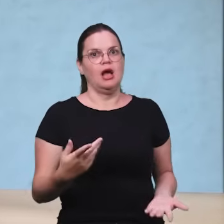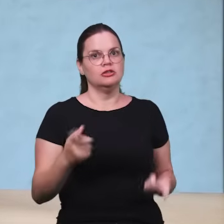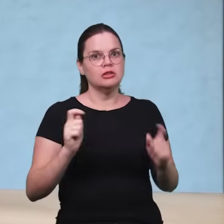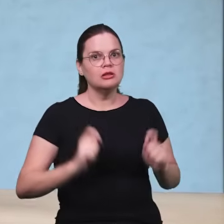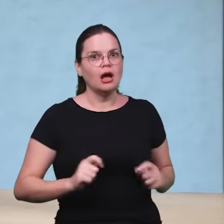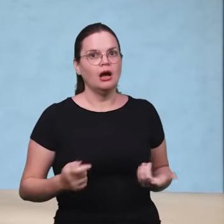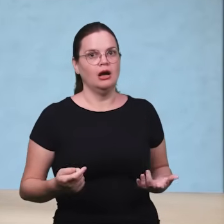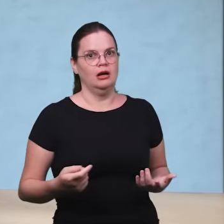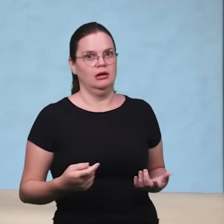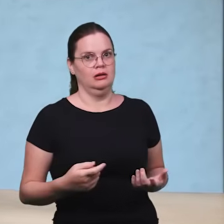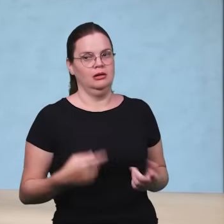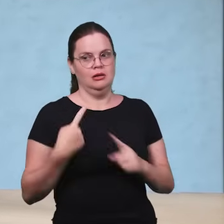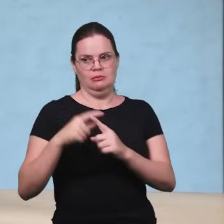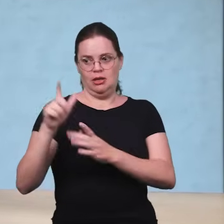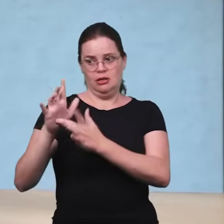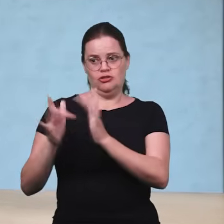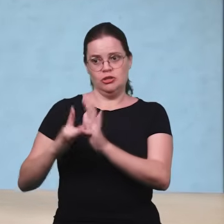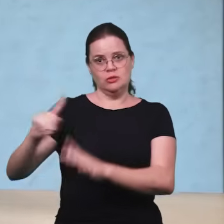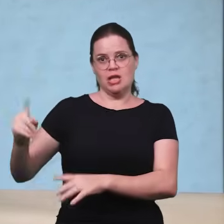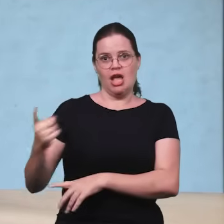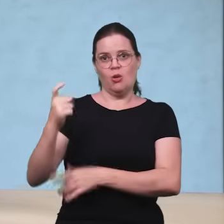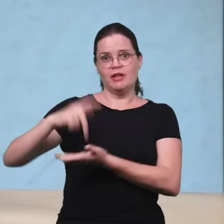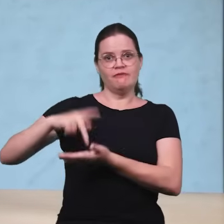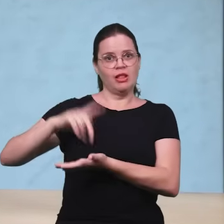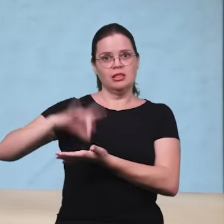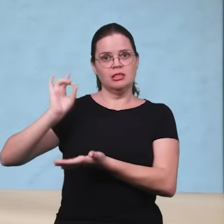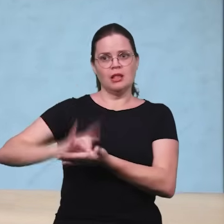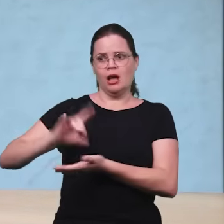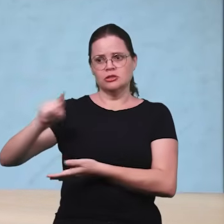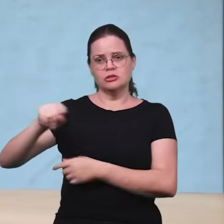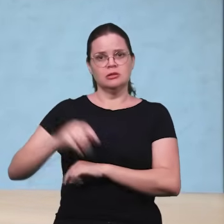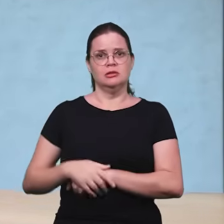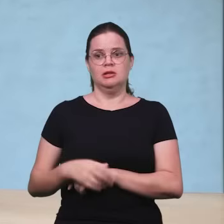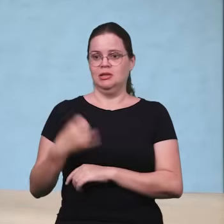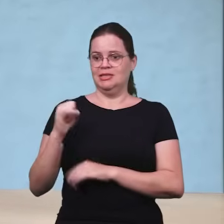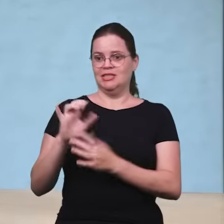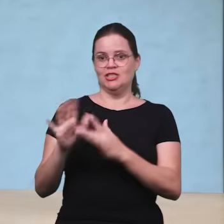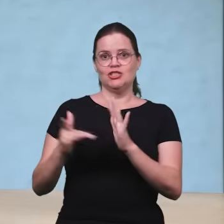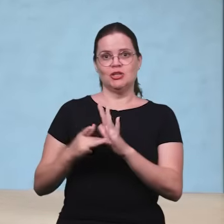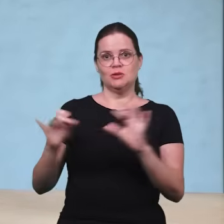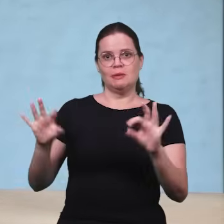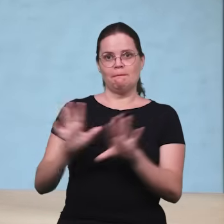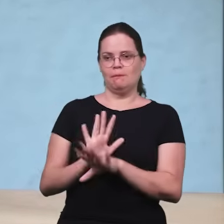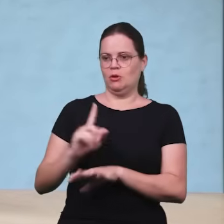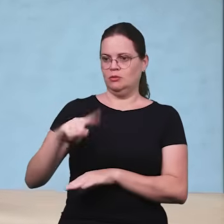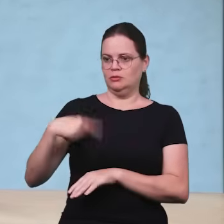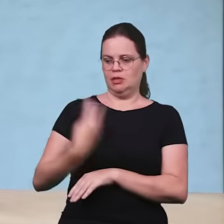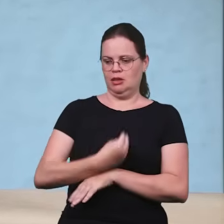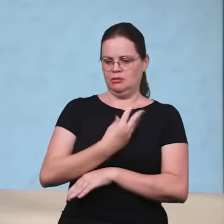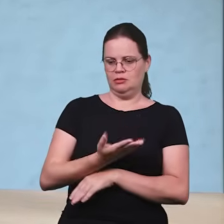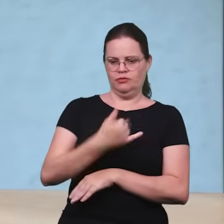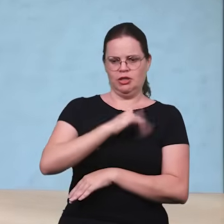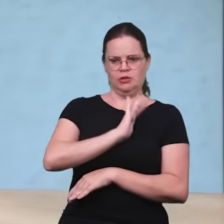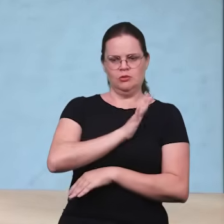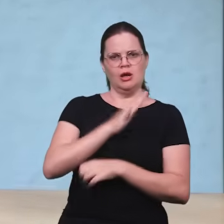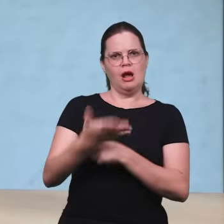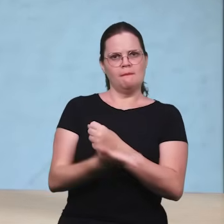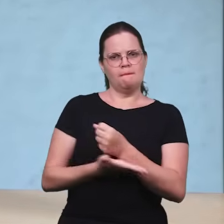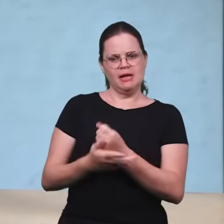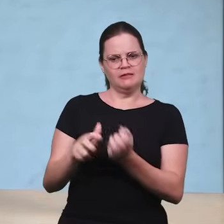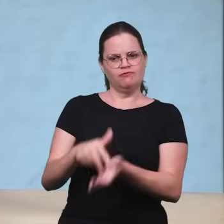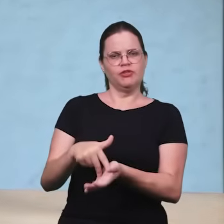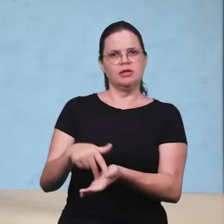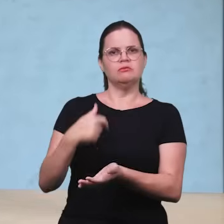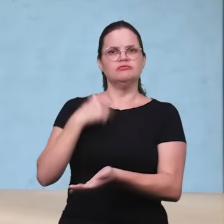ele é a pedra, ele é a rocha. Quando a verdade é estabelecida nas nossas vidas, Nós temos uma sustentação daquilo que